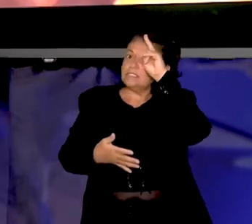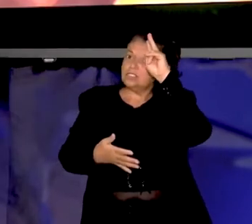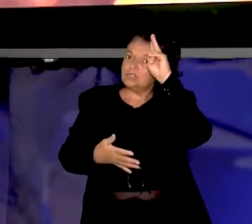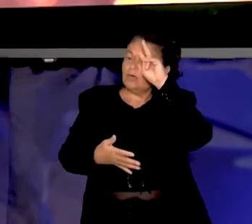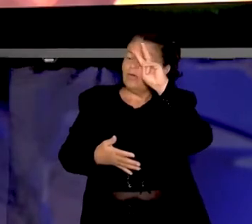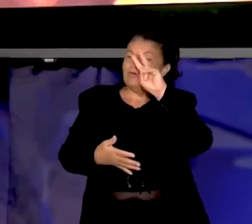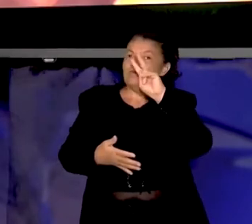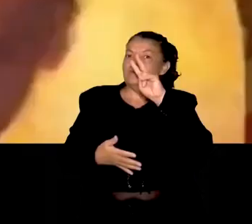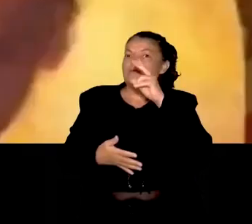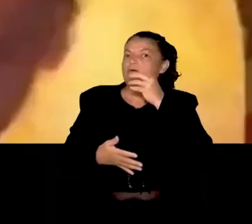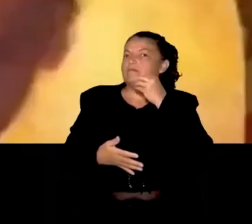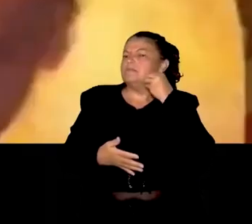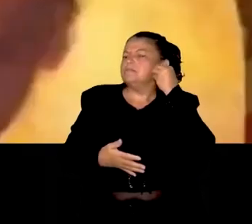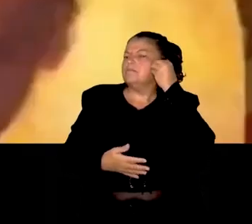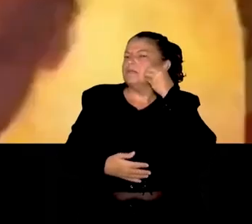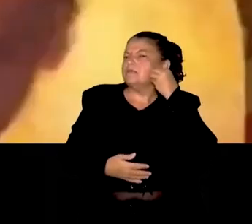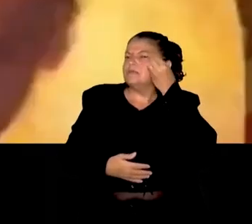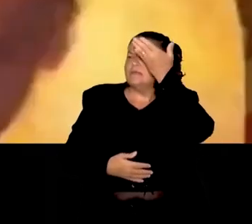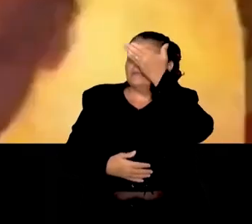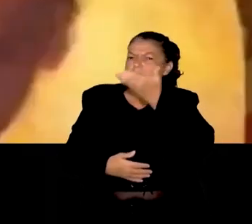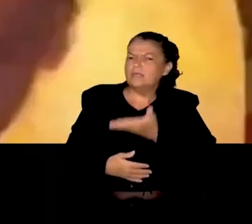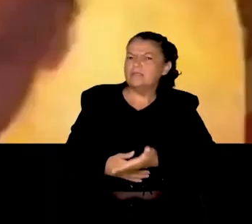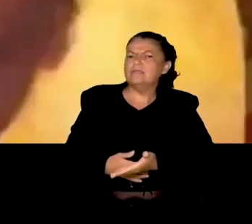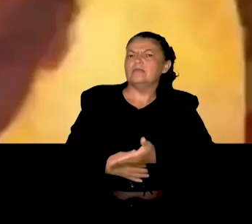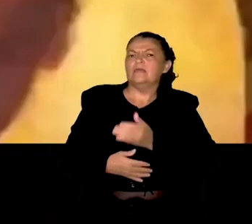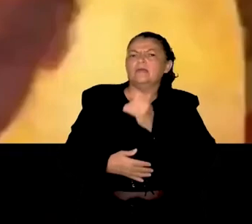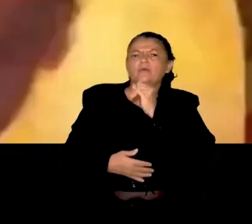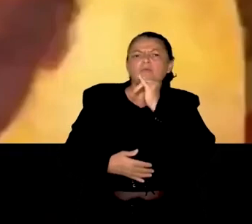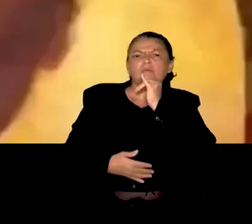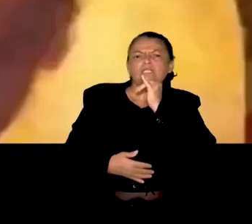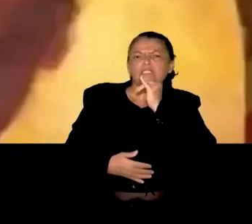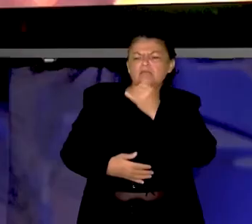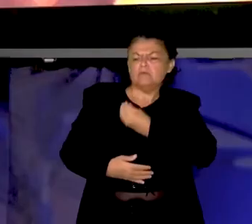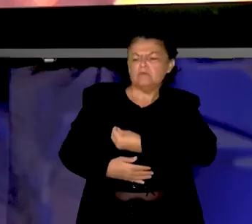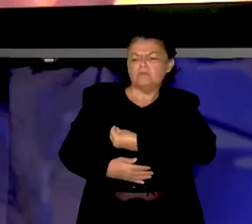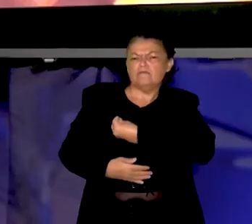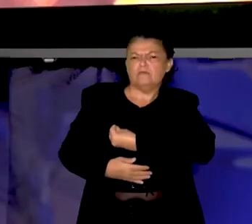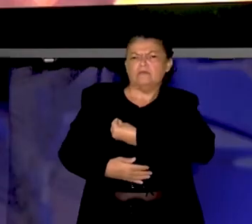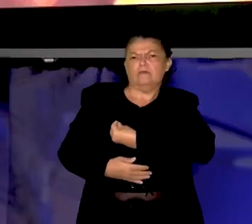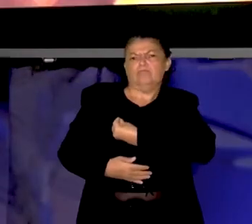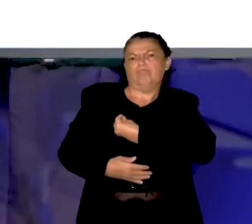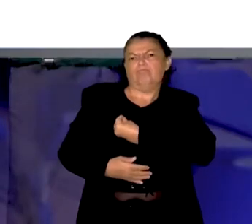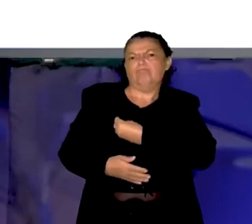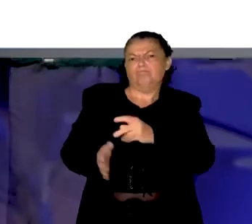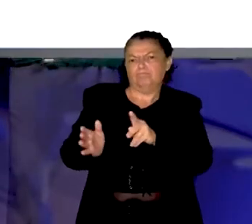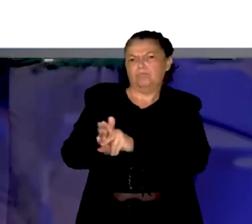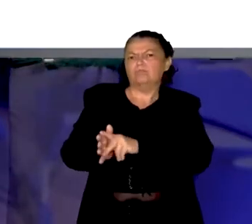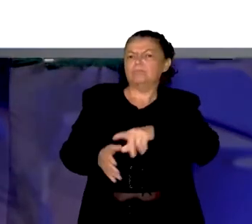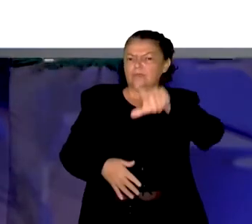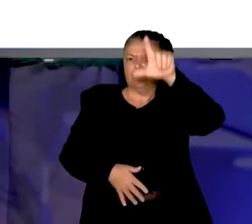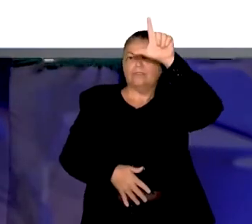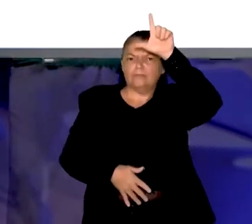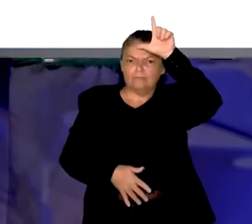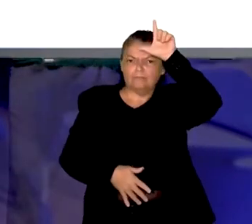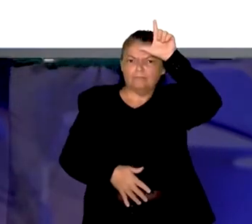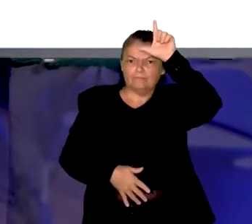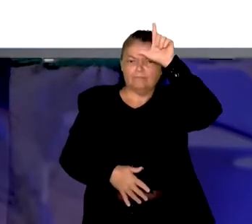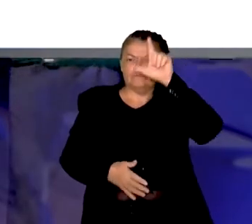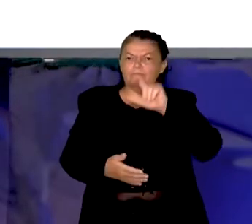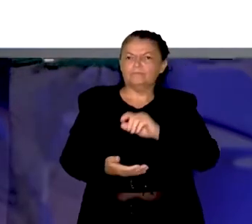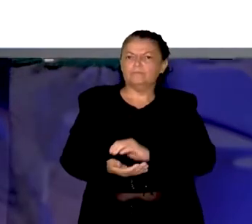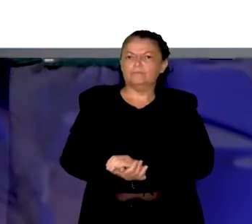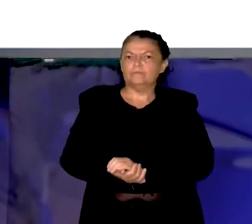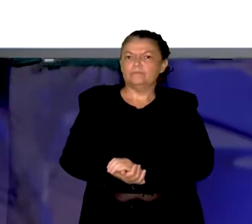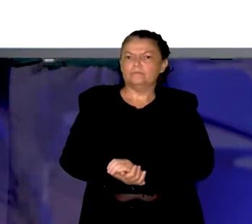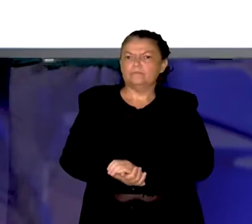aqui de Zumbi de Palmares, que é para nós um exemplo de liderança, tá? Então vamos lá.